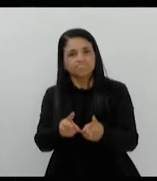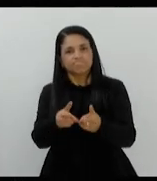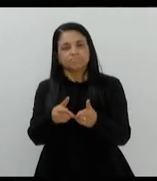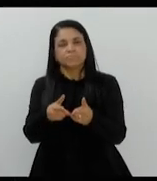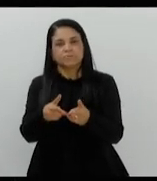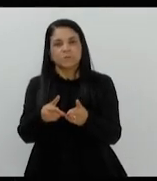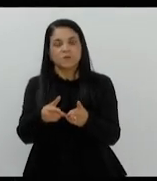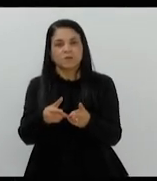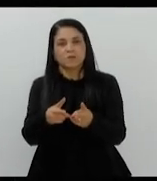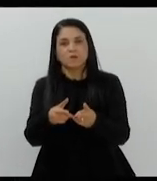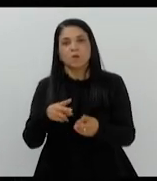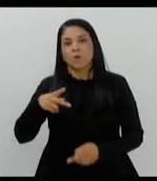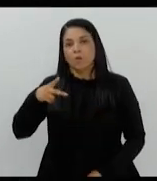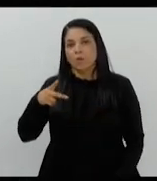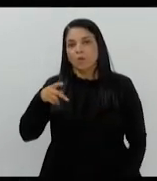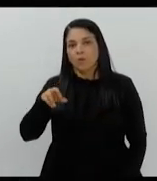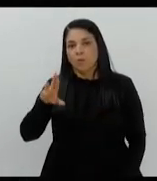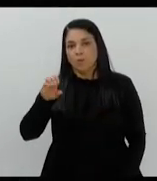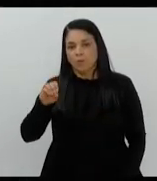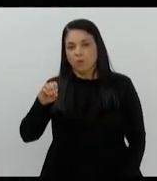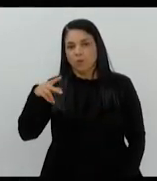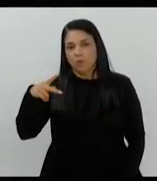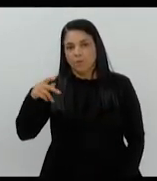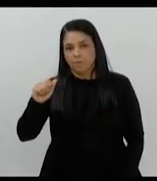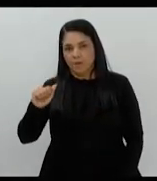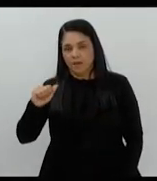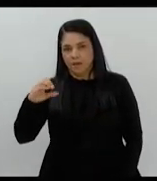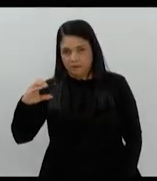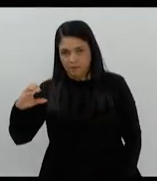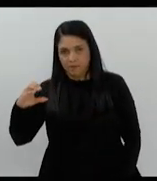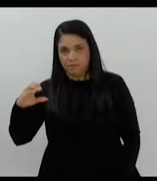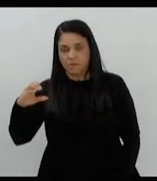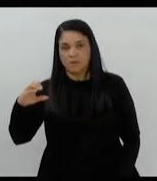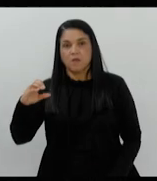O PROPAG, que é o projeto PLC